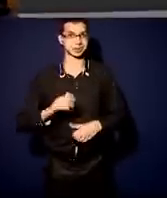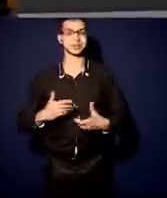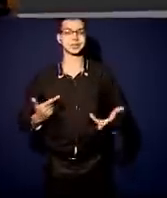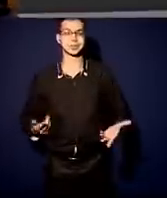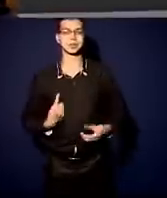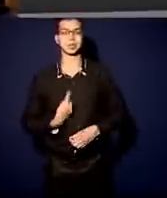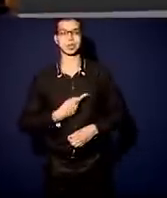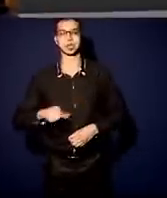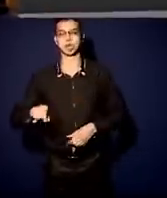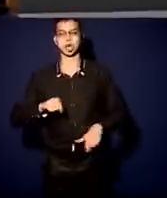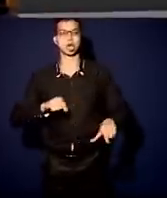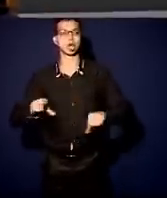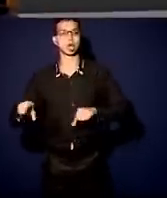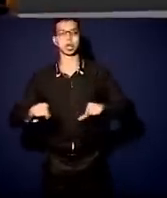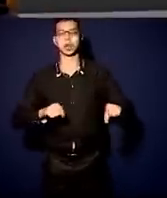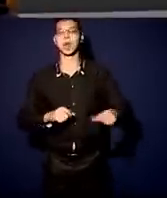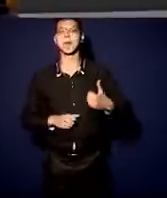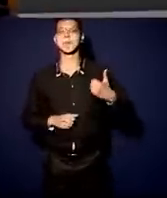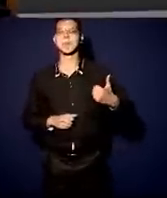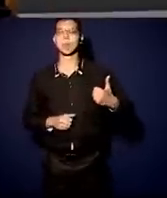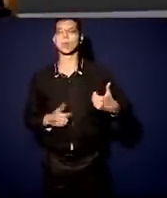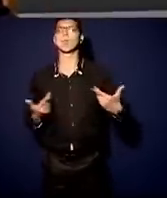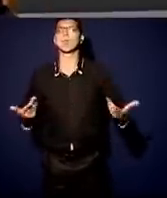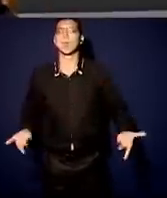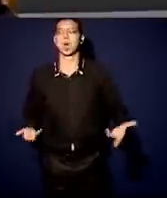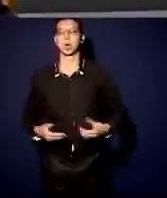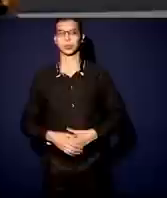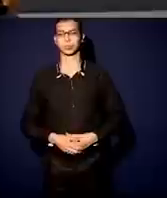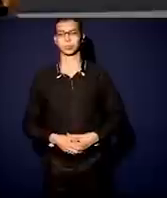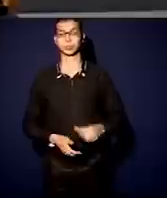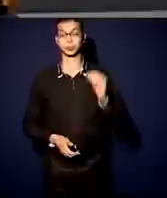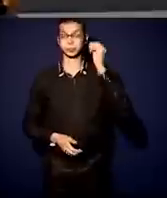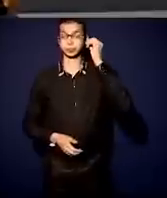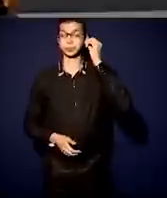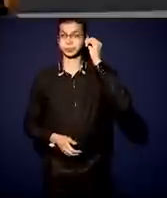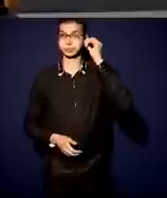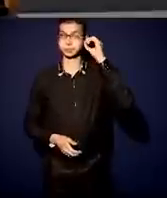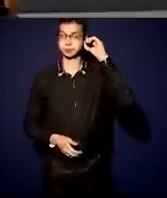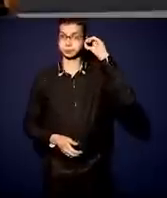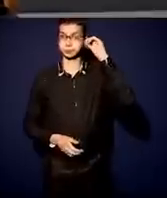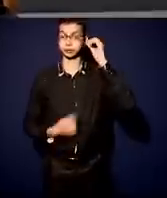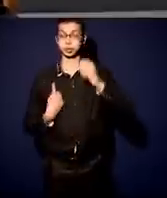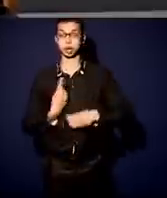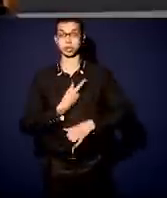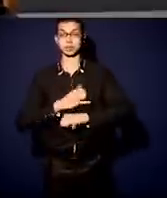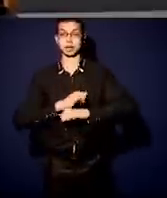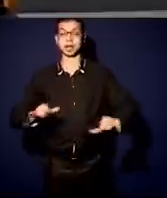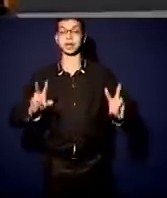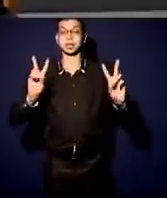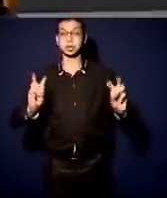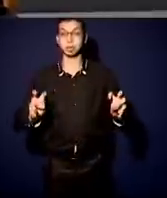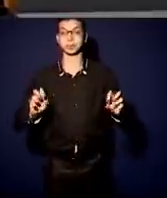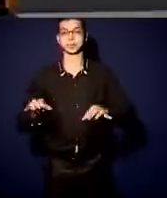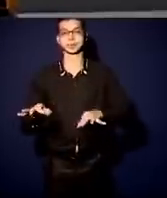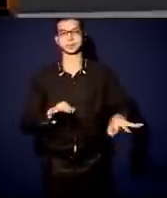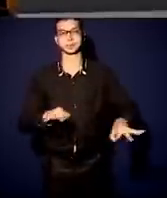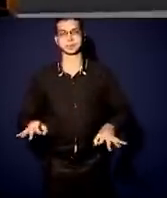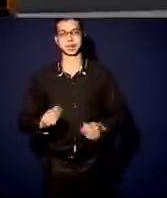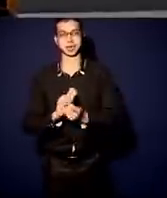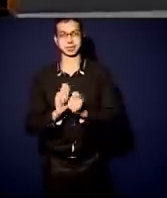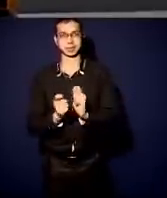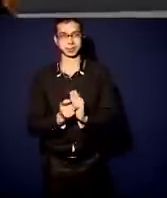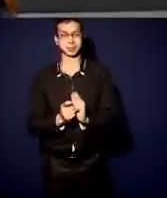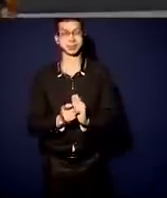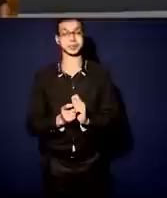escolhas Qual é a parte boa se a gente der sinalização de alguma justificar a gente vai abrir espaço para o banco central